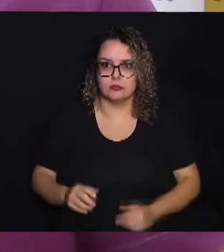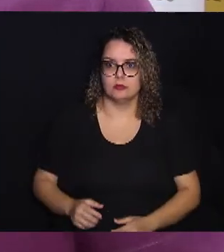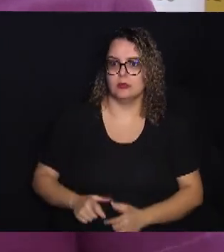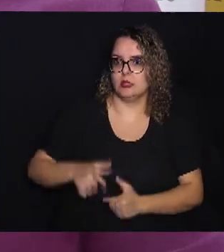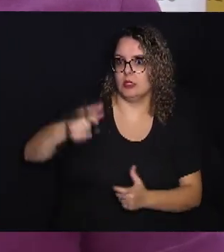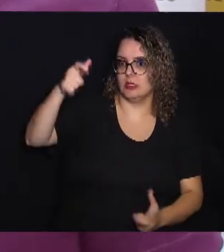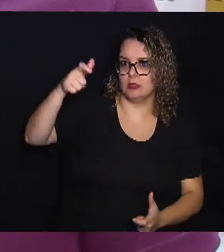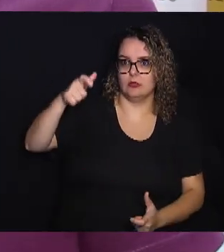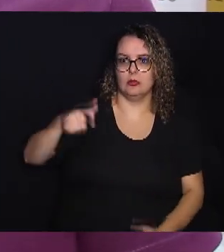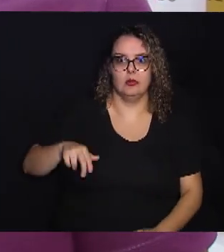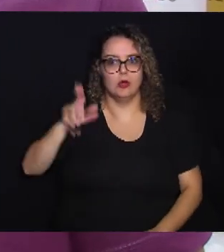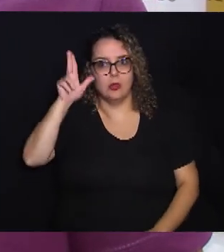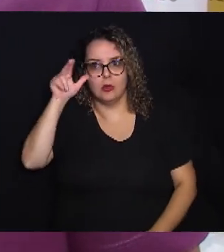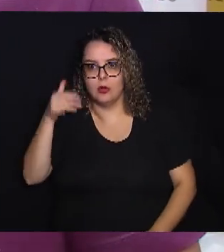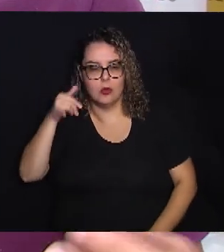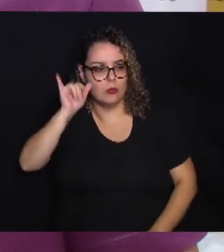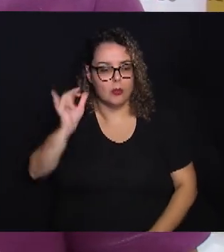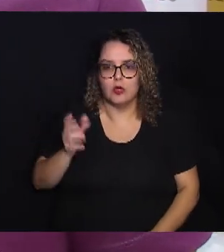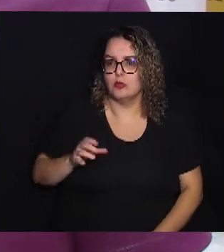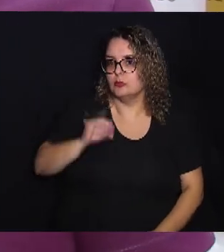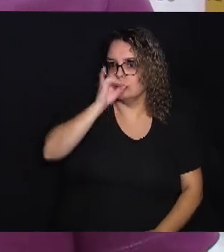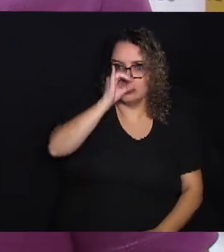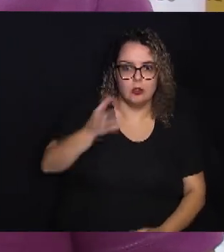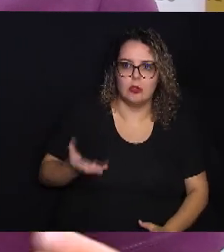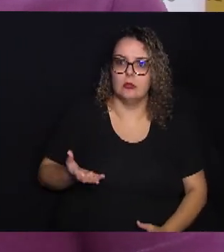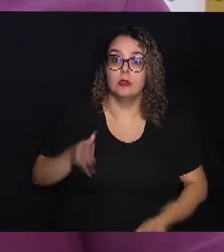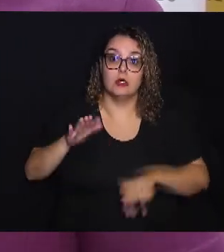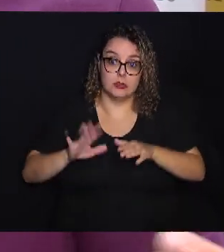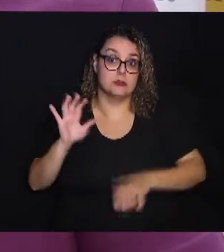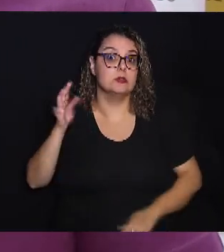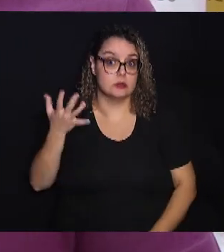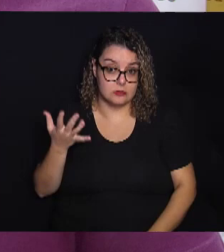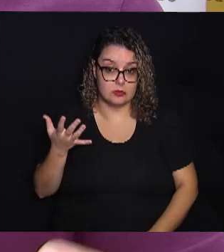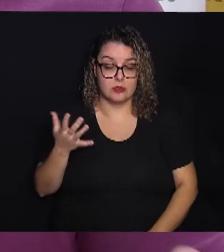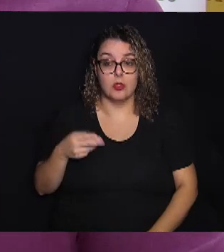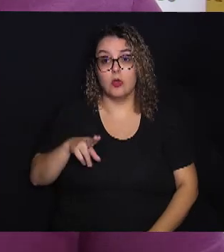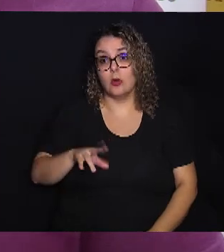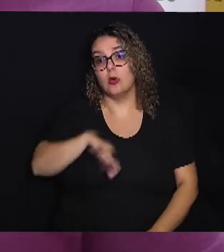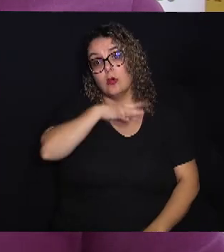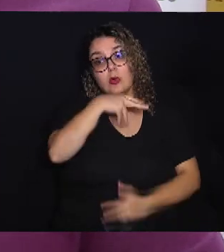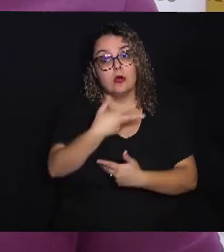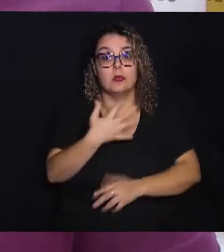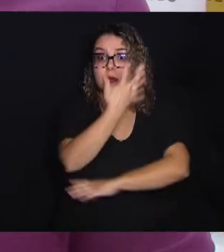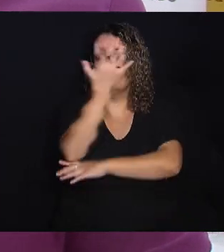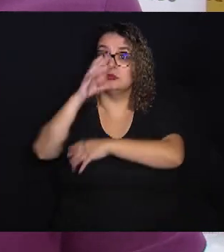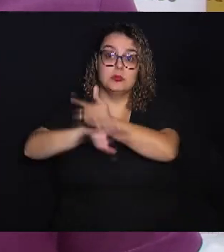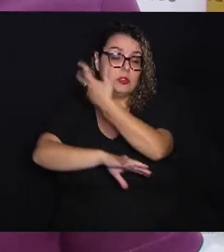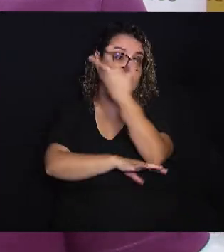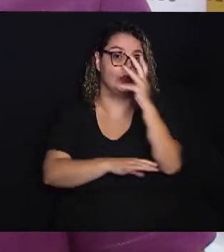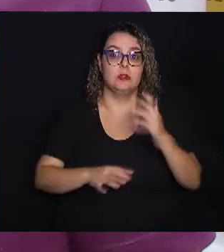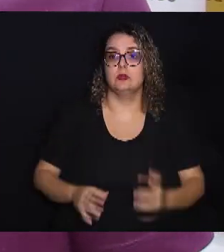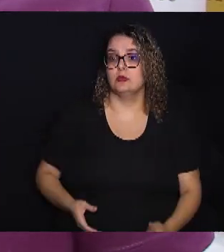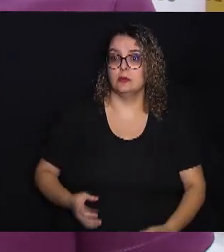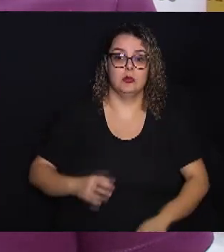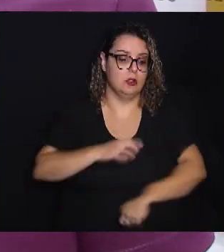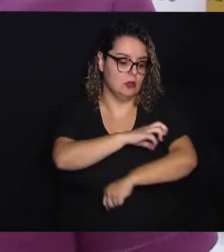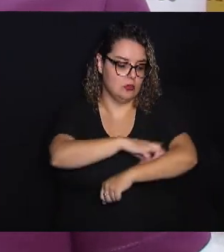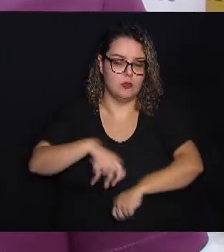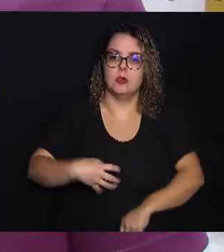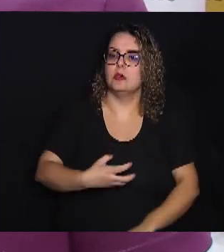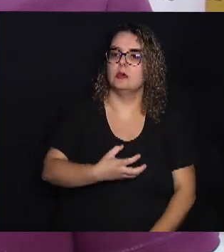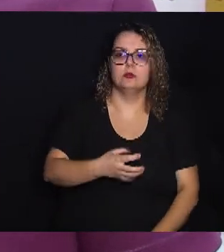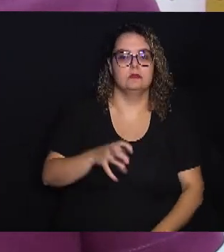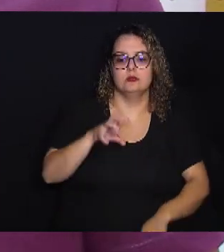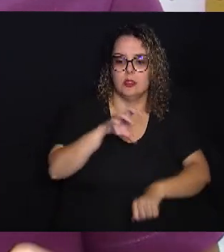algum animal de grande porte, um equino, um bovino, um suíno, que às vezes acontece, ou animais